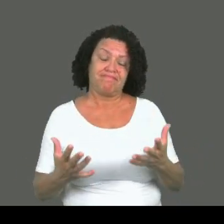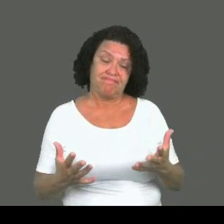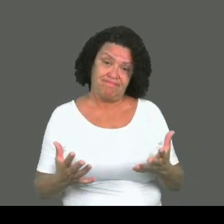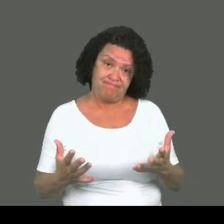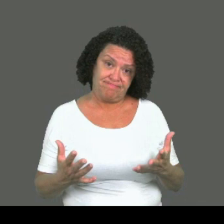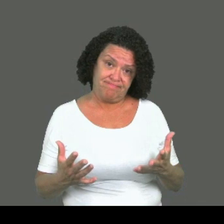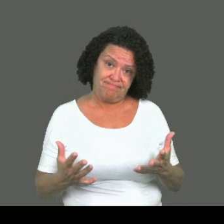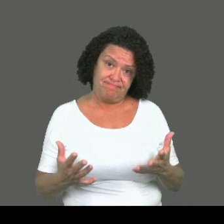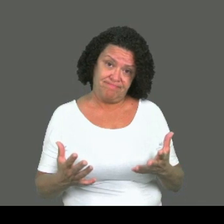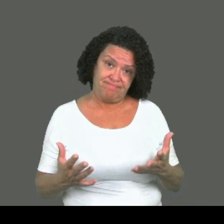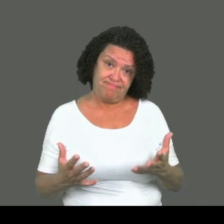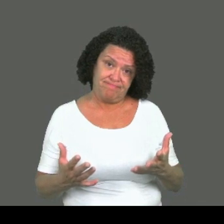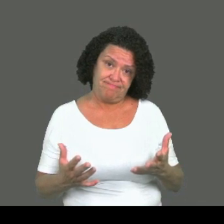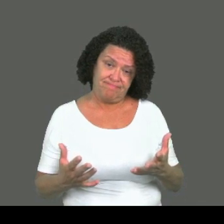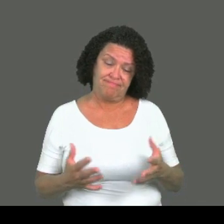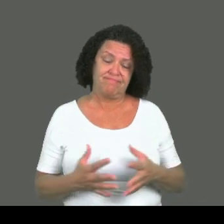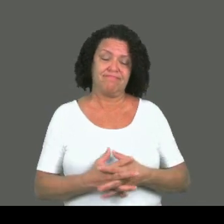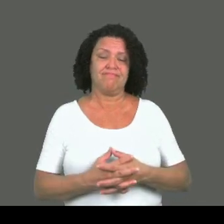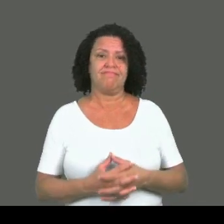tá?